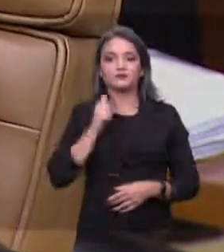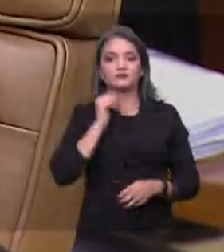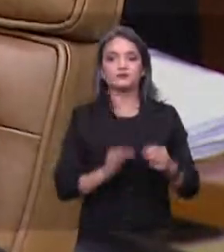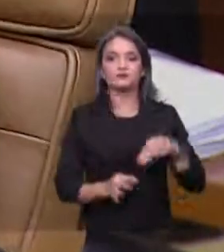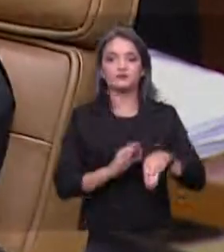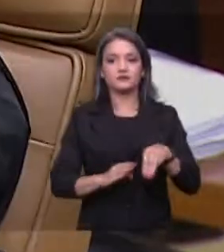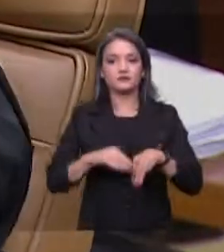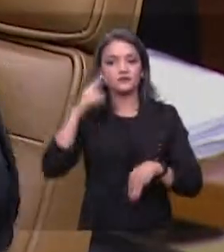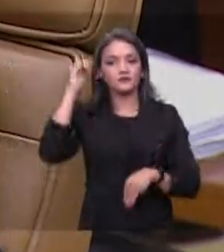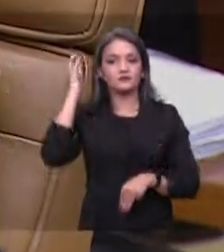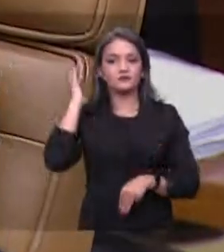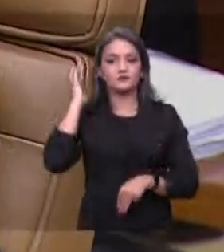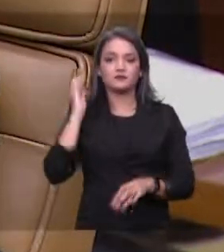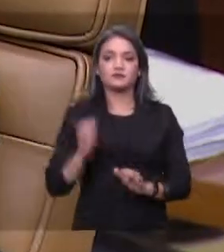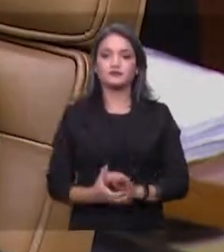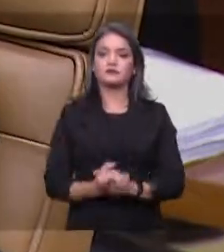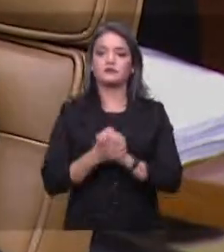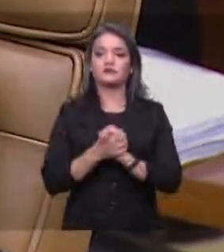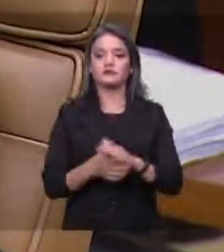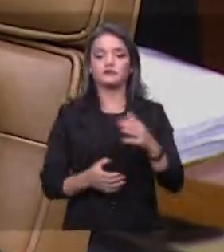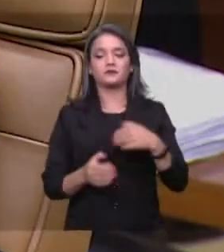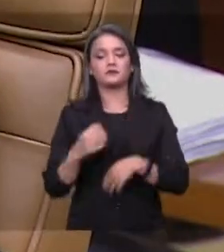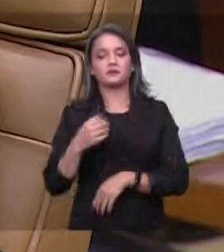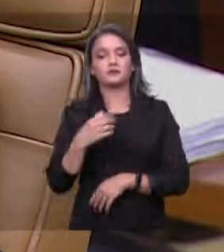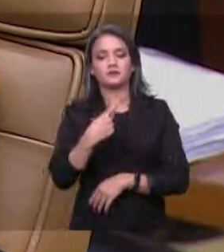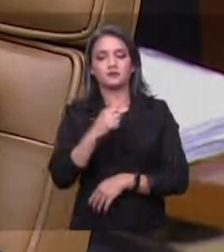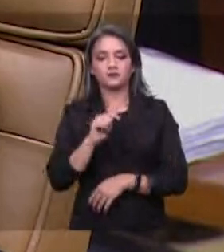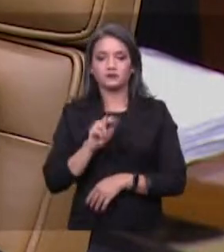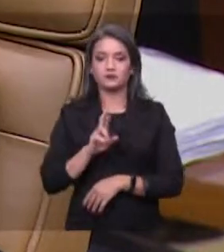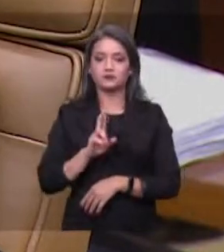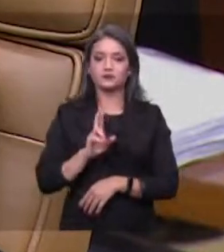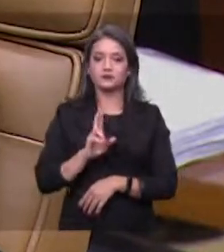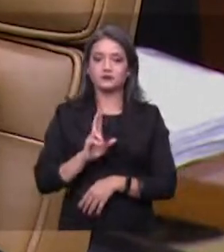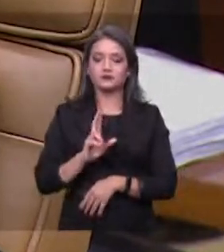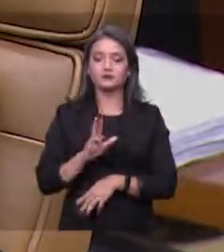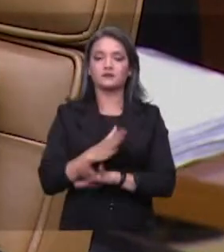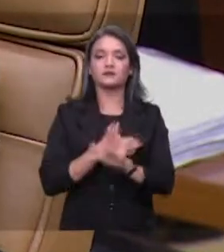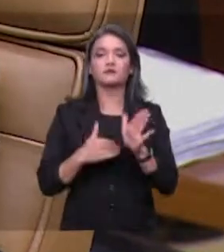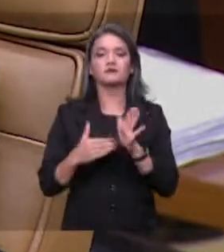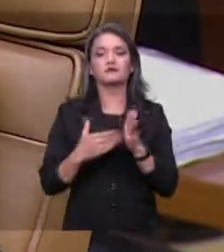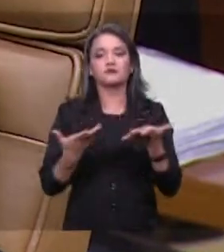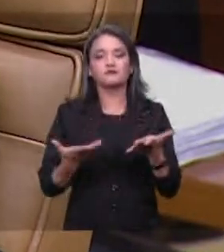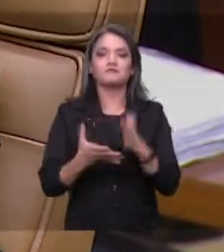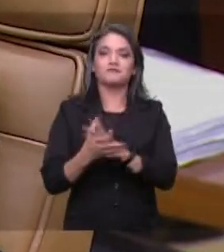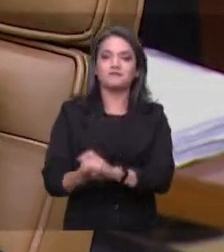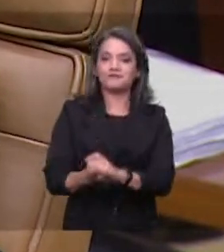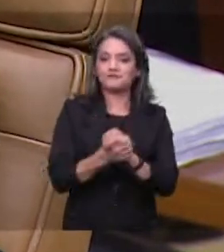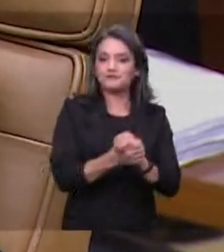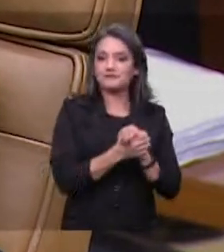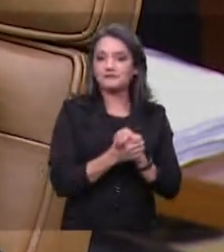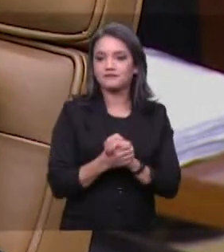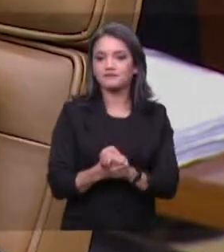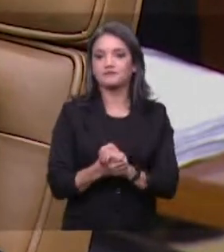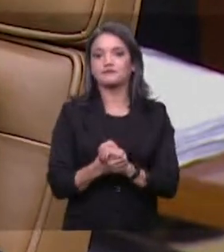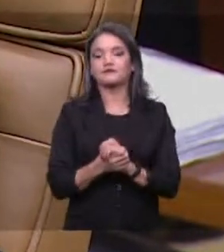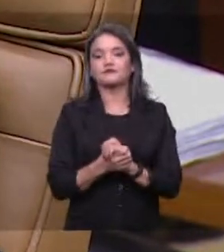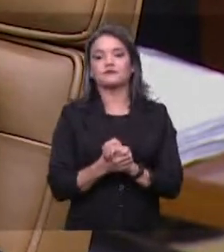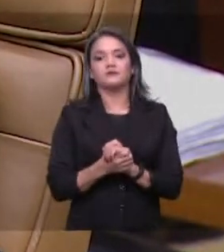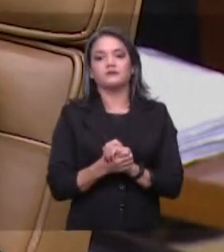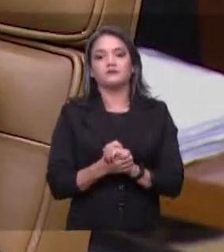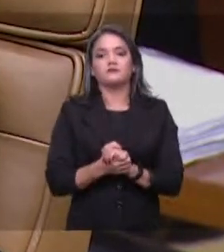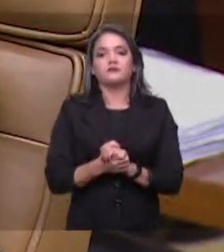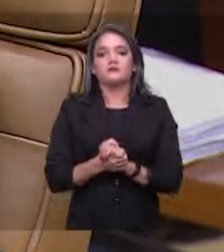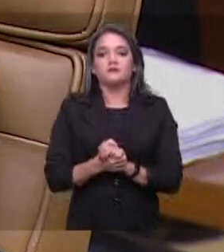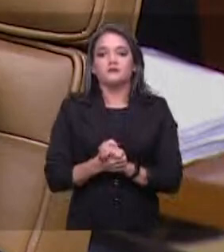Weber, excelentíssimo senhor procurador-geral da República, excelentíssimos colegas, gostaria de saudá-los na pessoa